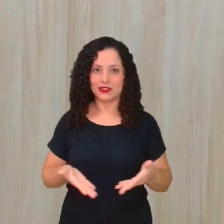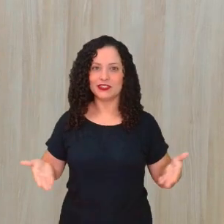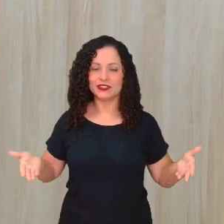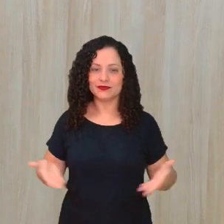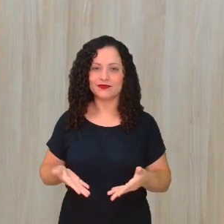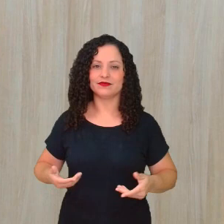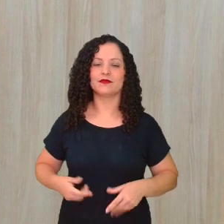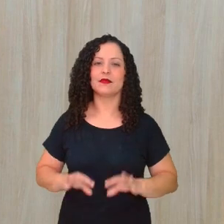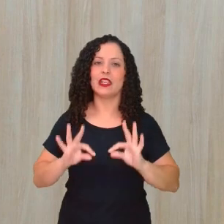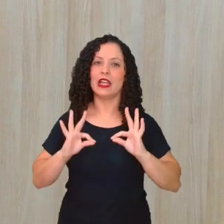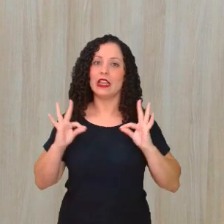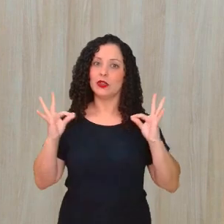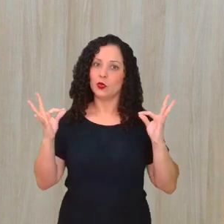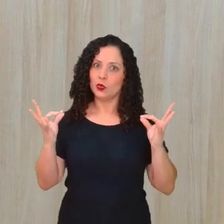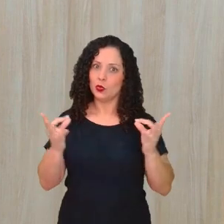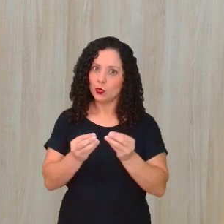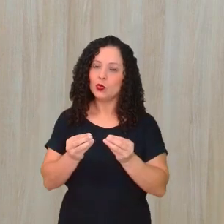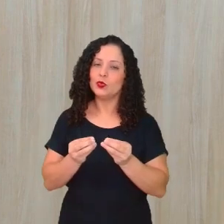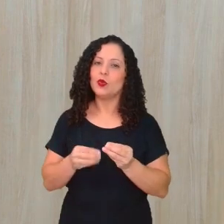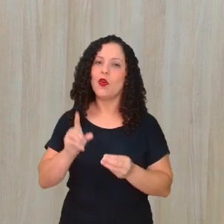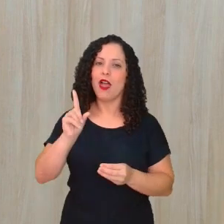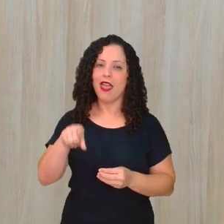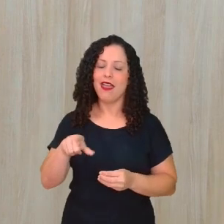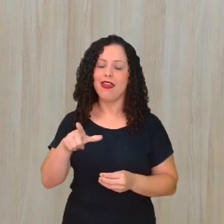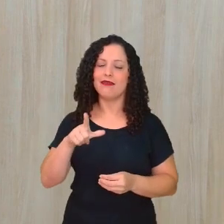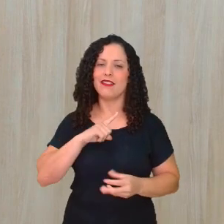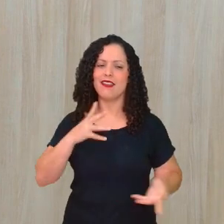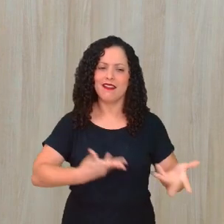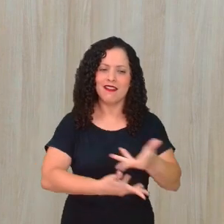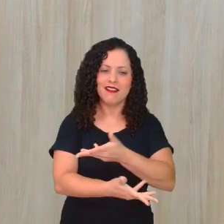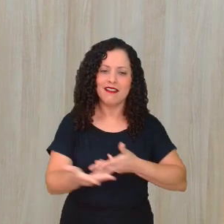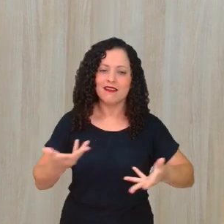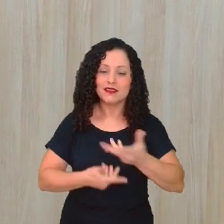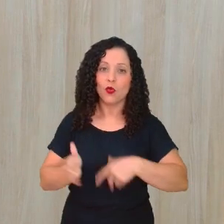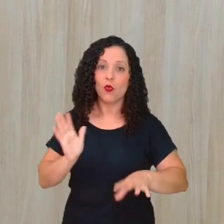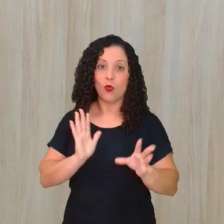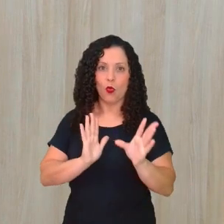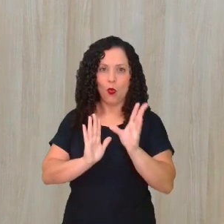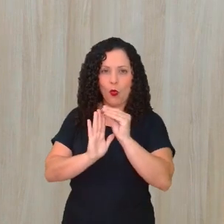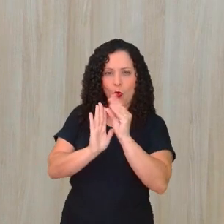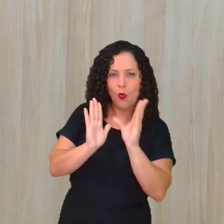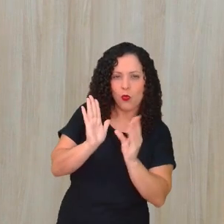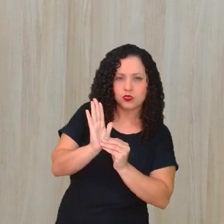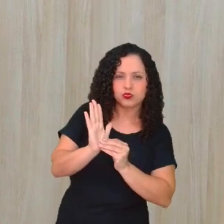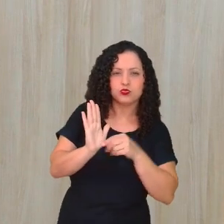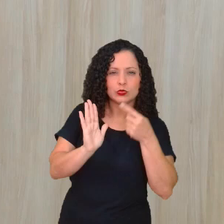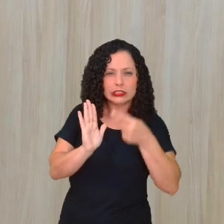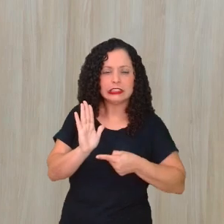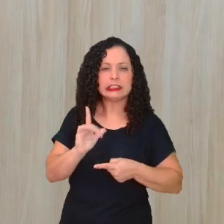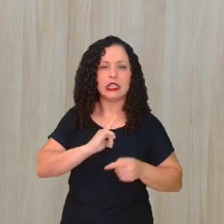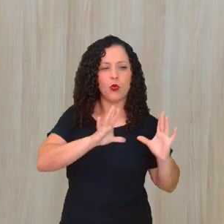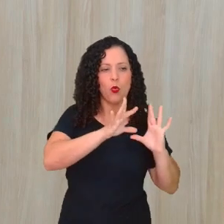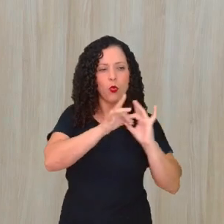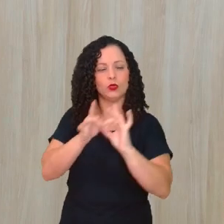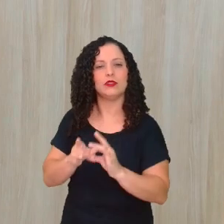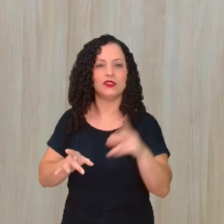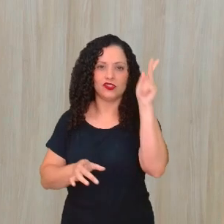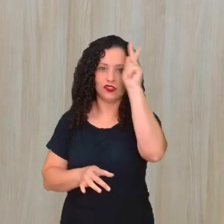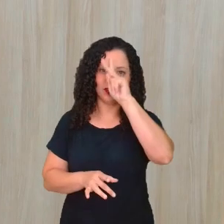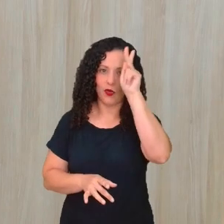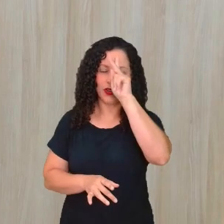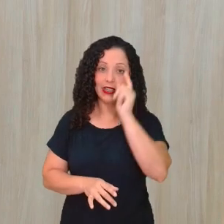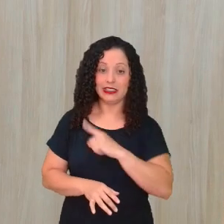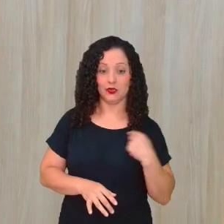Porque tudo aí diz respeito a um contexto histórico, afinal de contas, né? E quem constrói, quem faz a